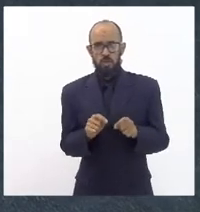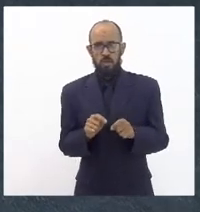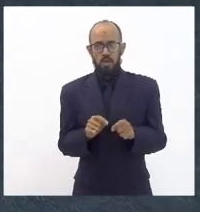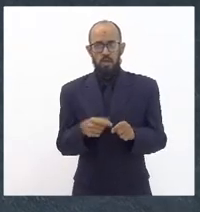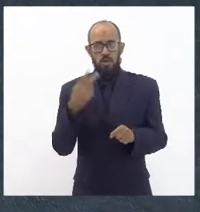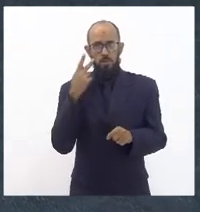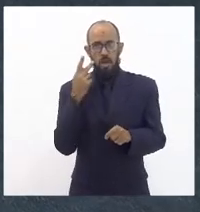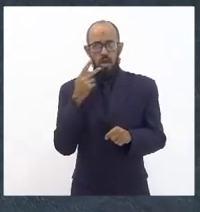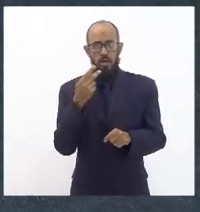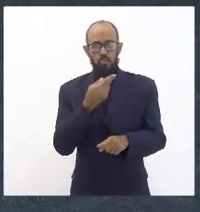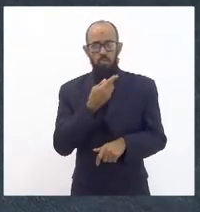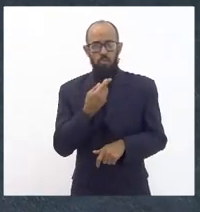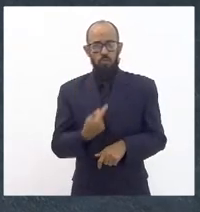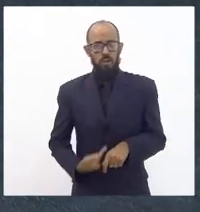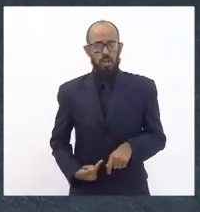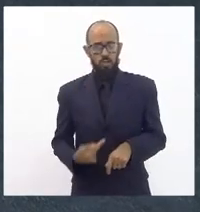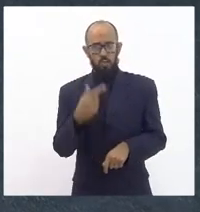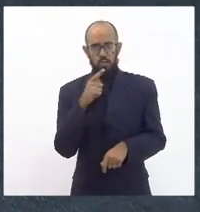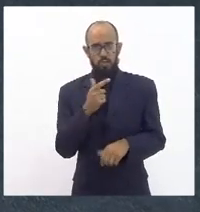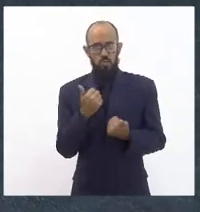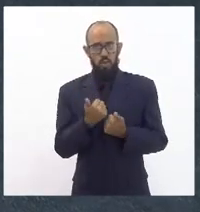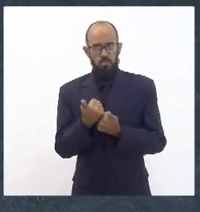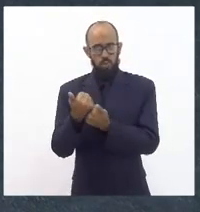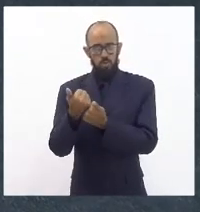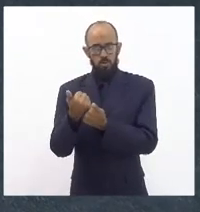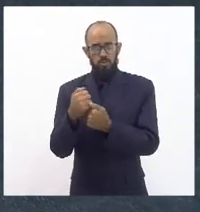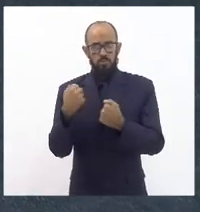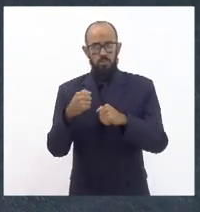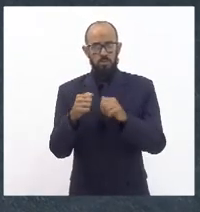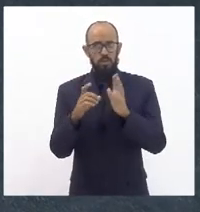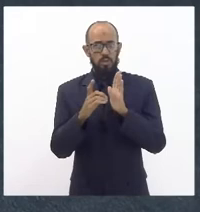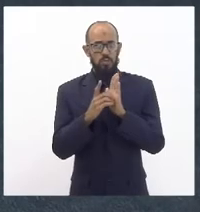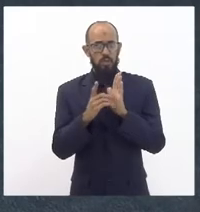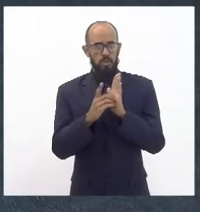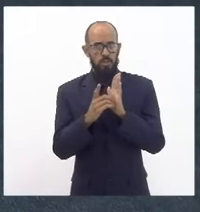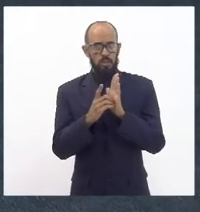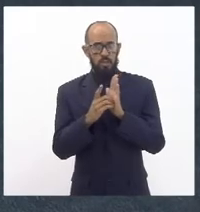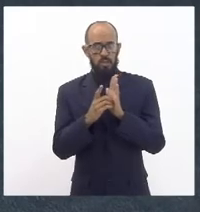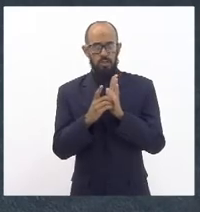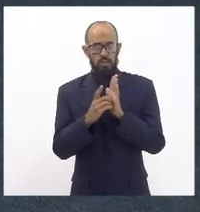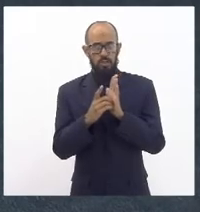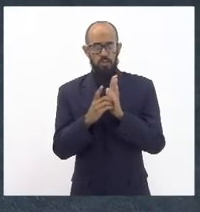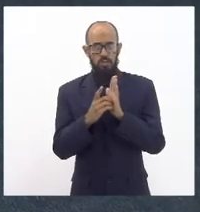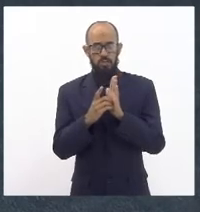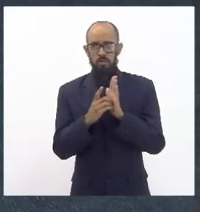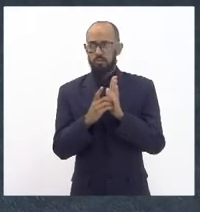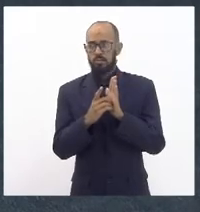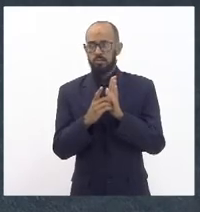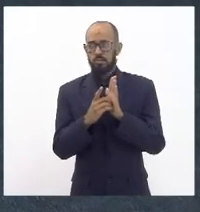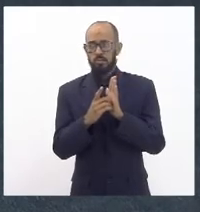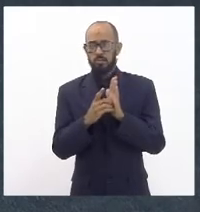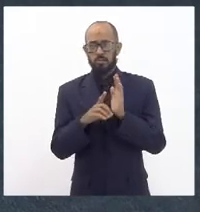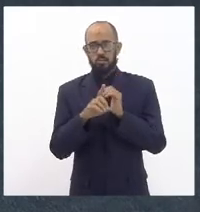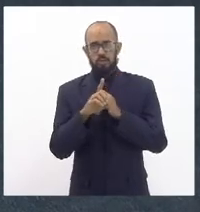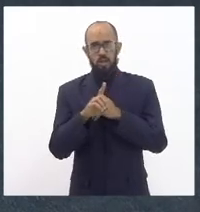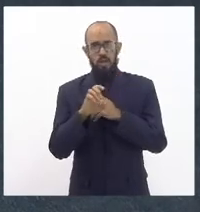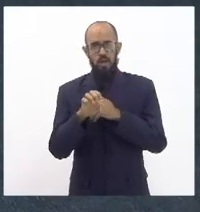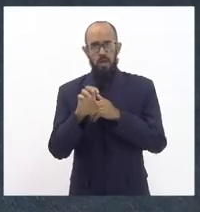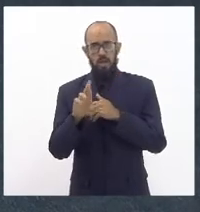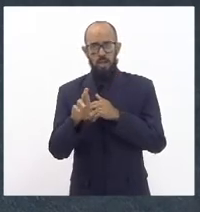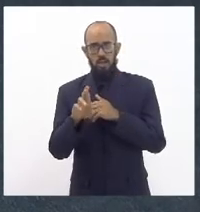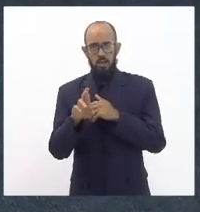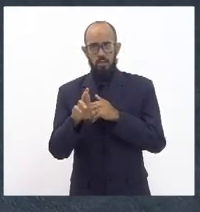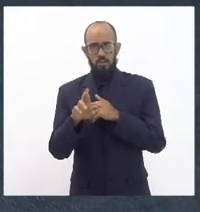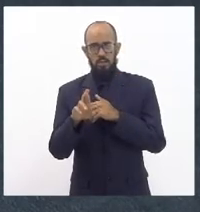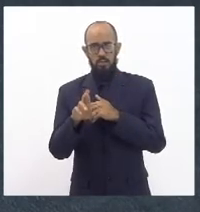governador tem o apoio então ele tem que ser o Detran e e o Dr